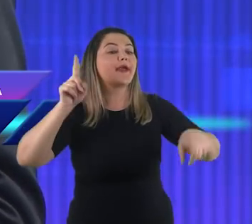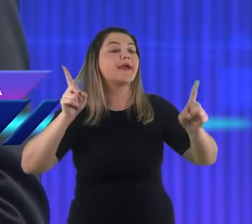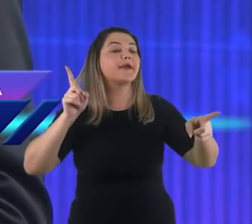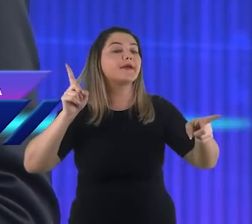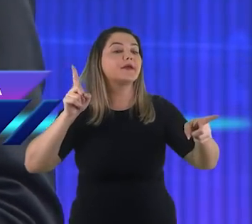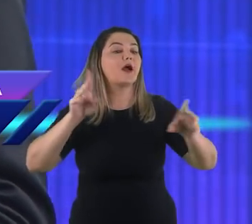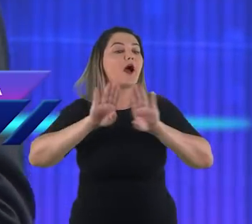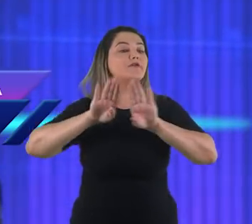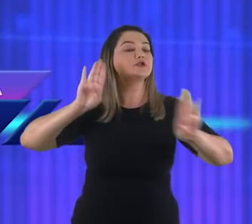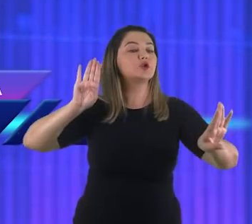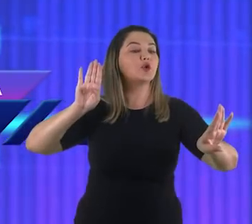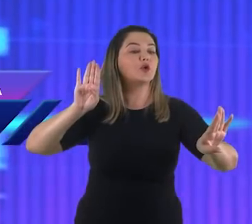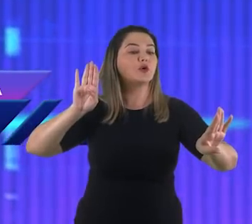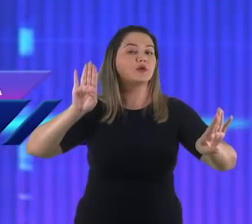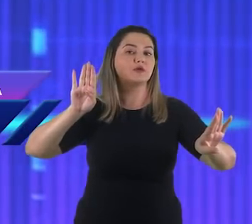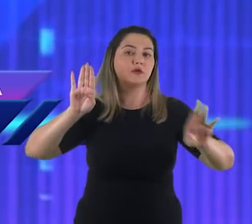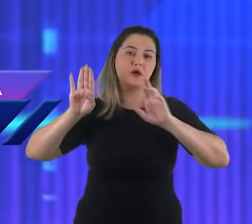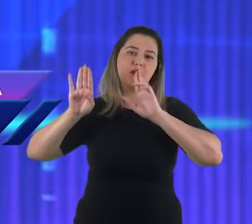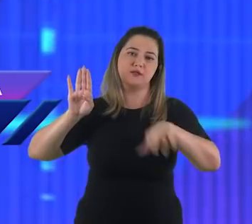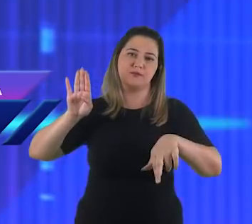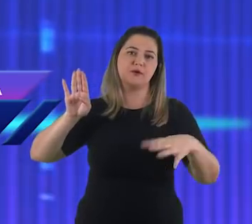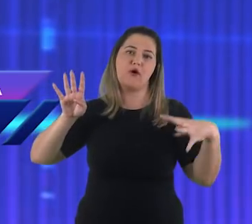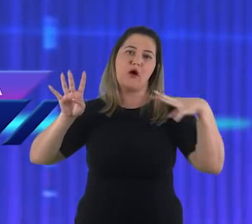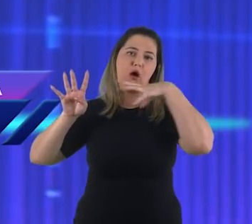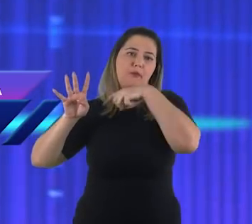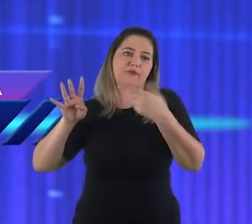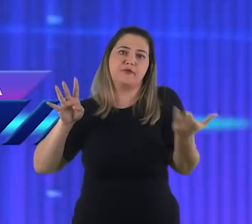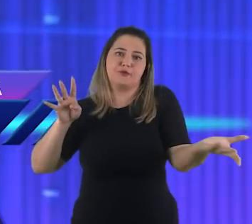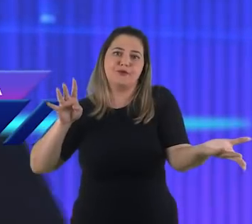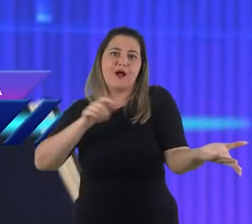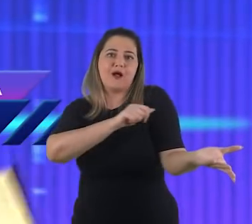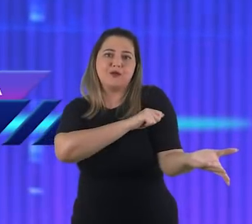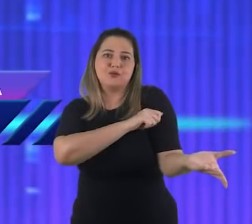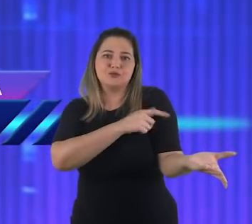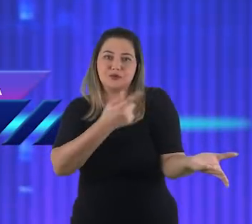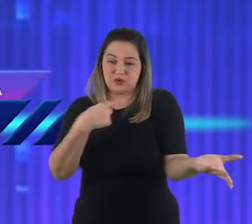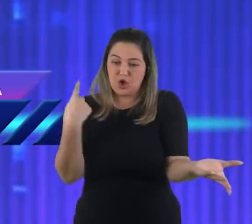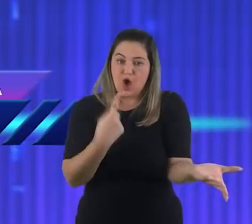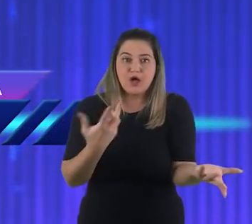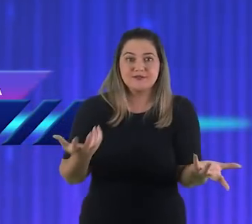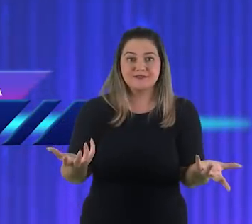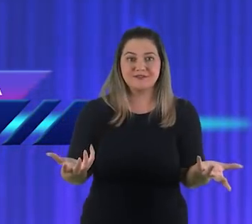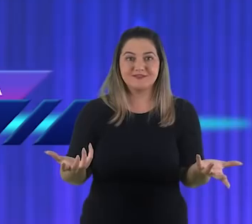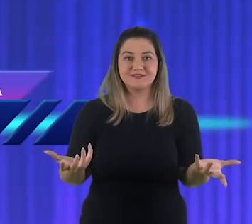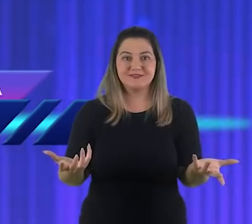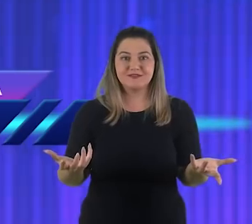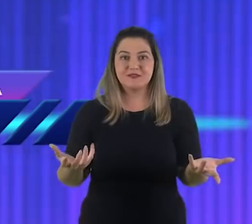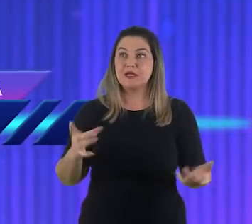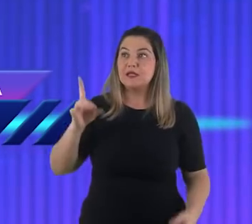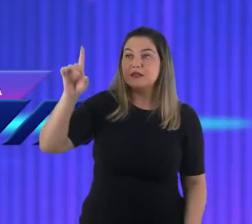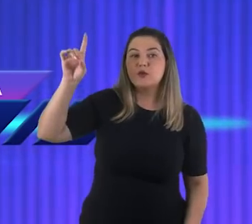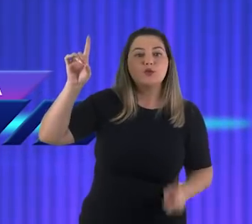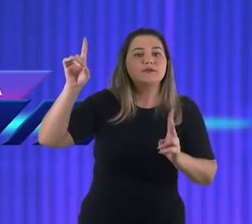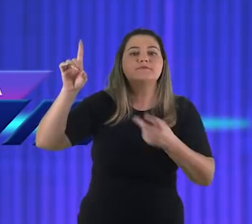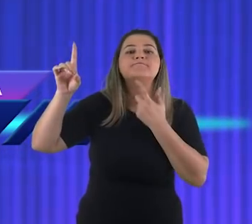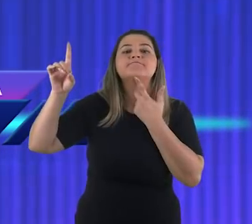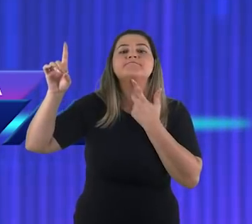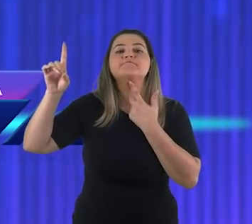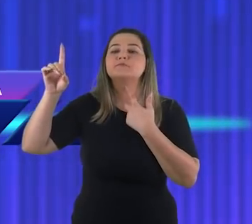afastou. A resposta é óbvia. Quem se afastou fomos nós